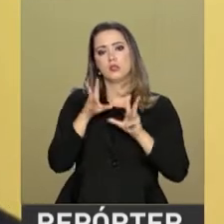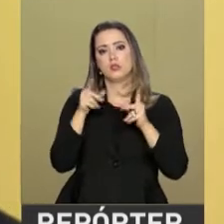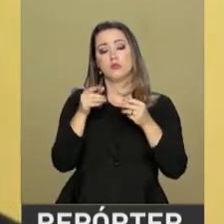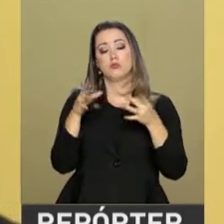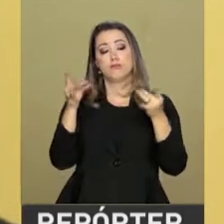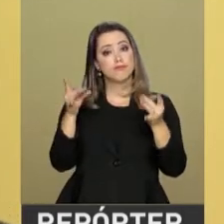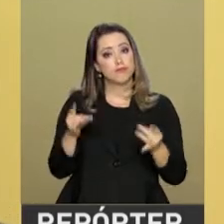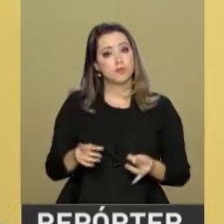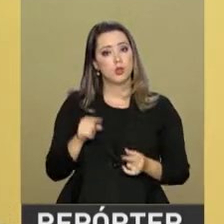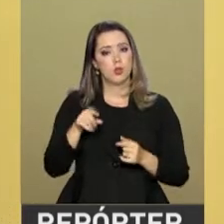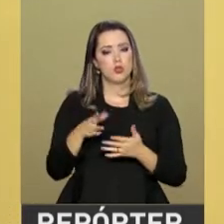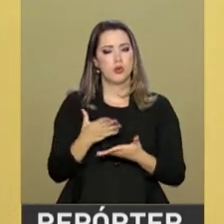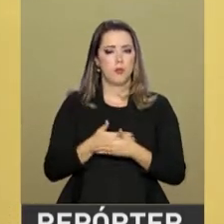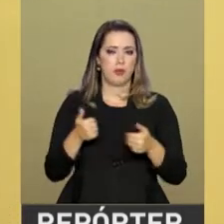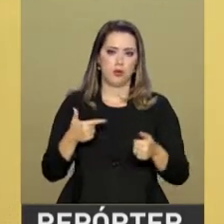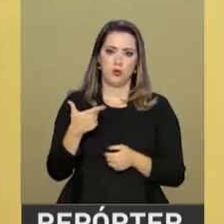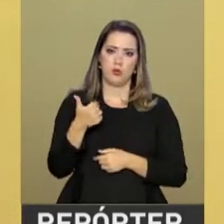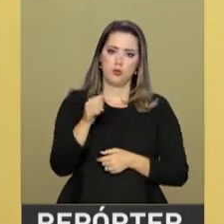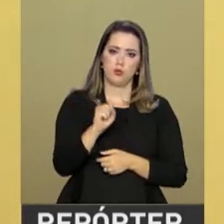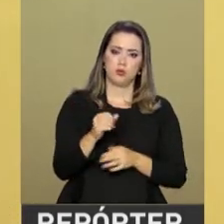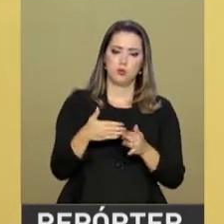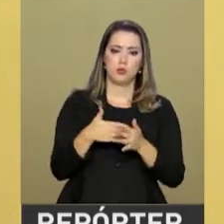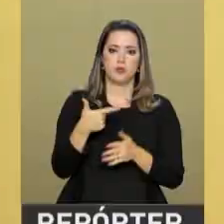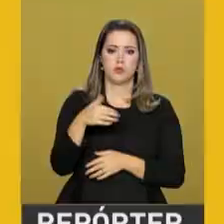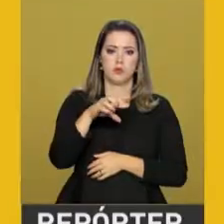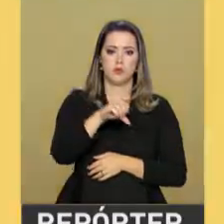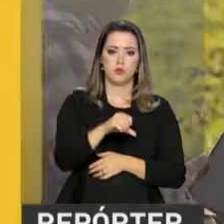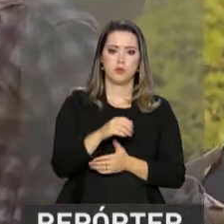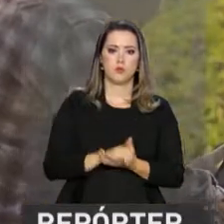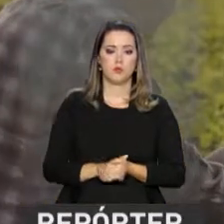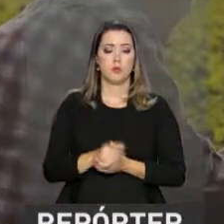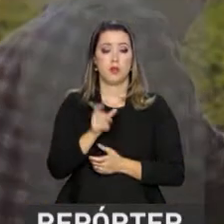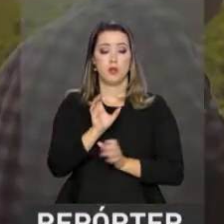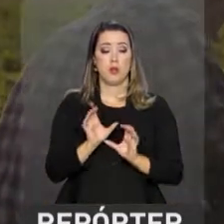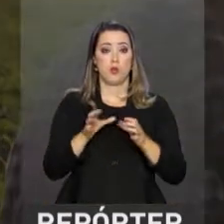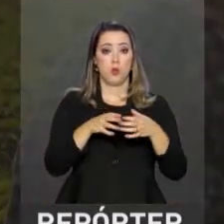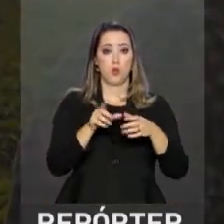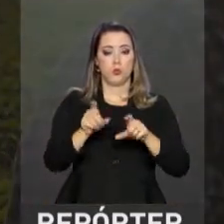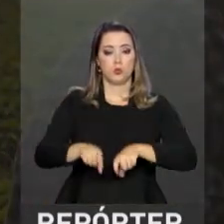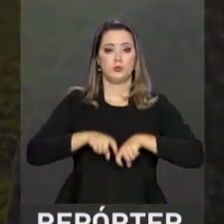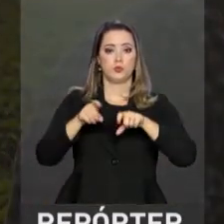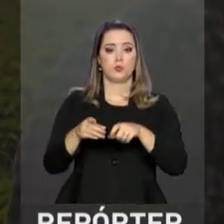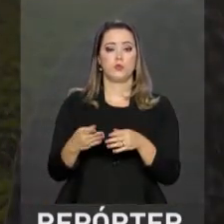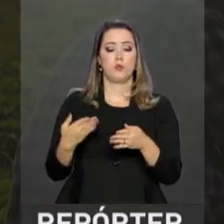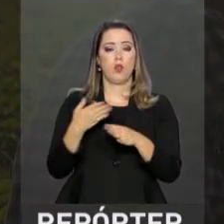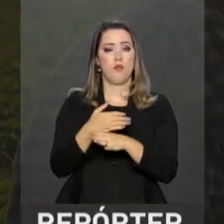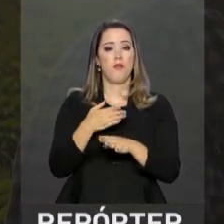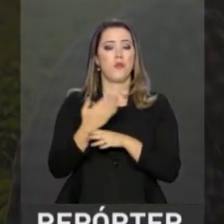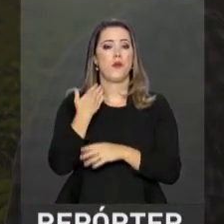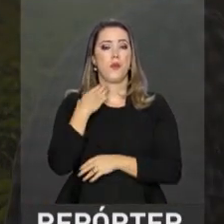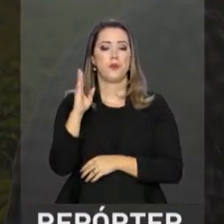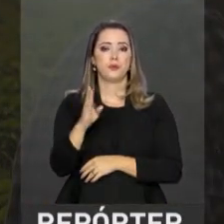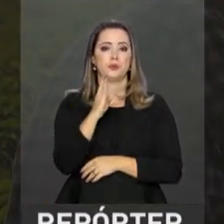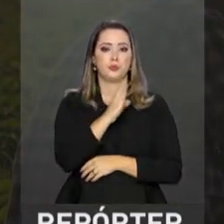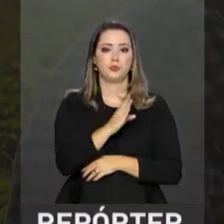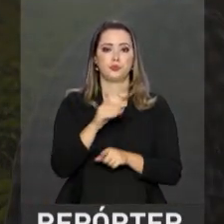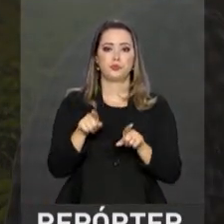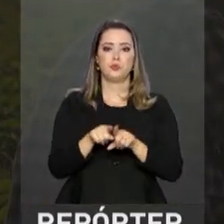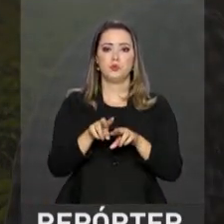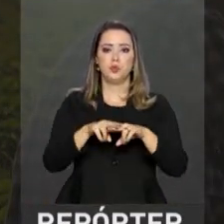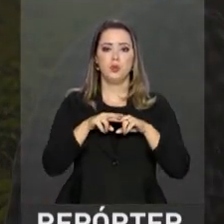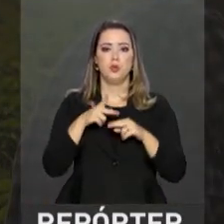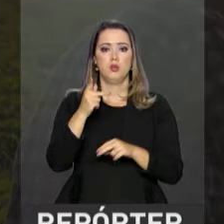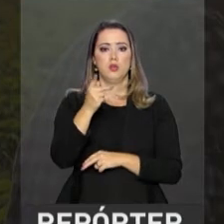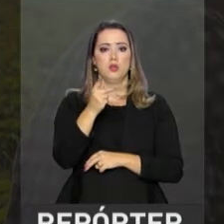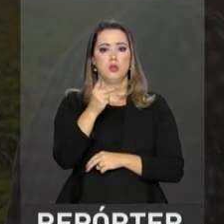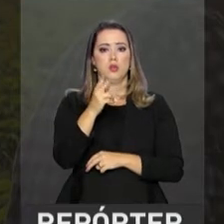nossa safra de 2018 e 2019. Os agricultores pegam um empréstimo no Banco do Brasil por meio do Programa Nacional